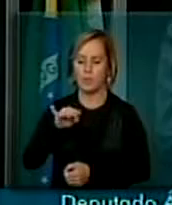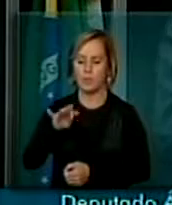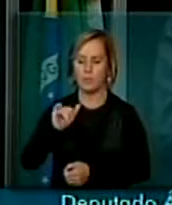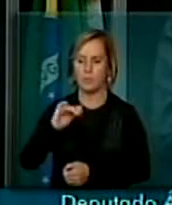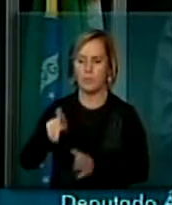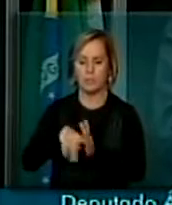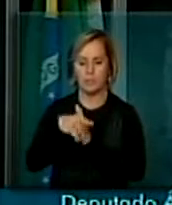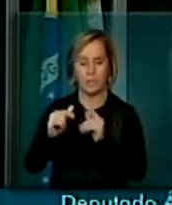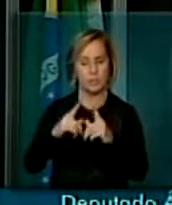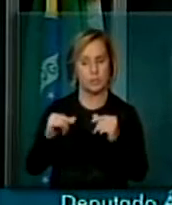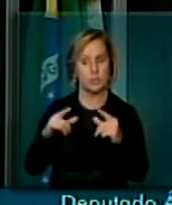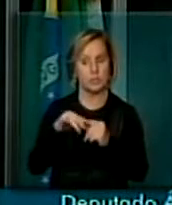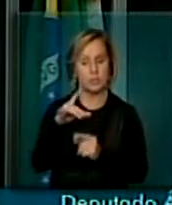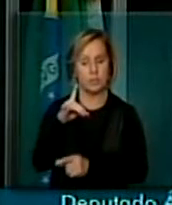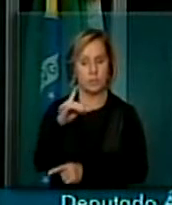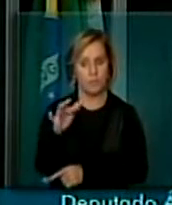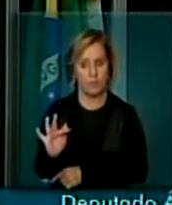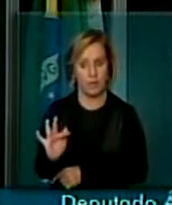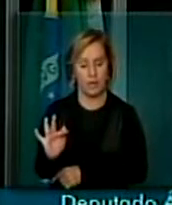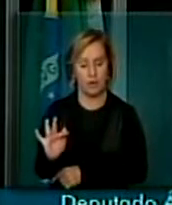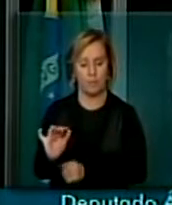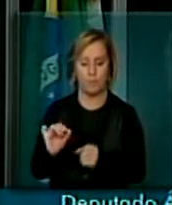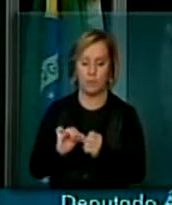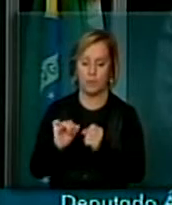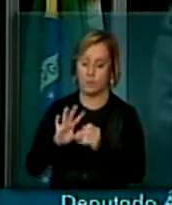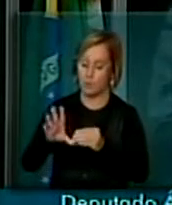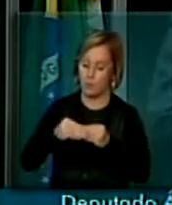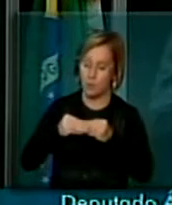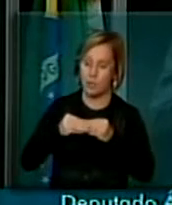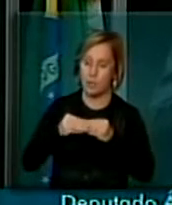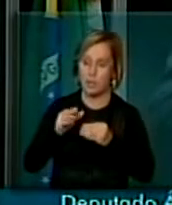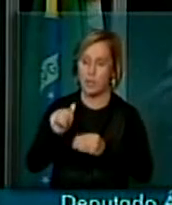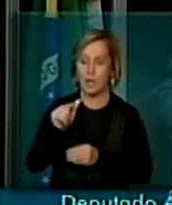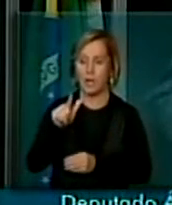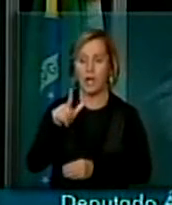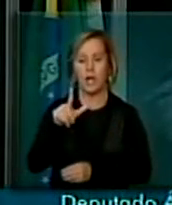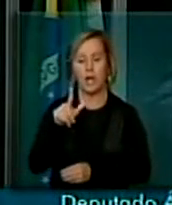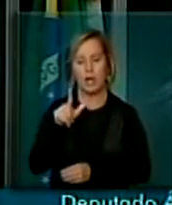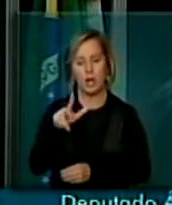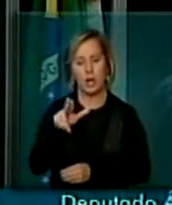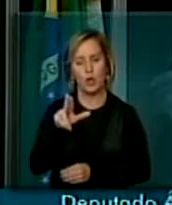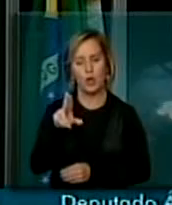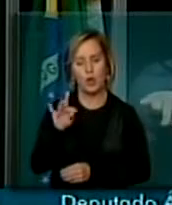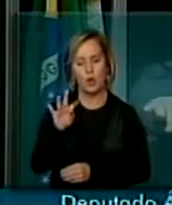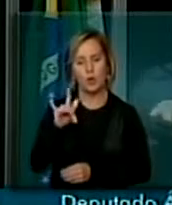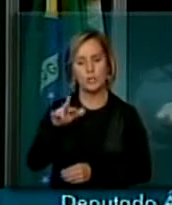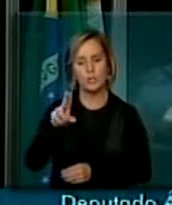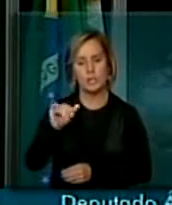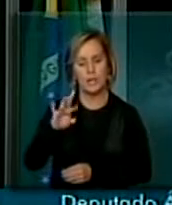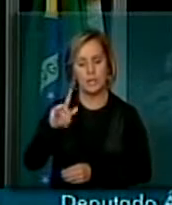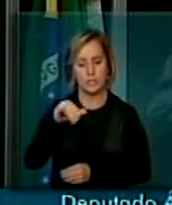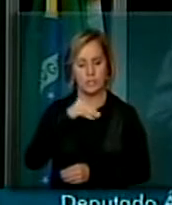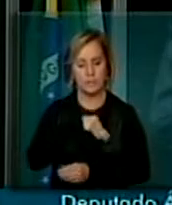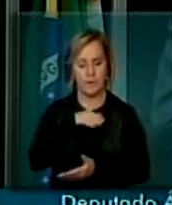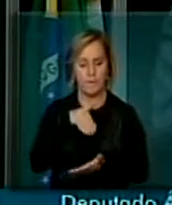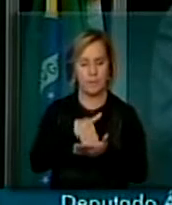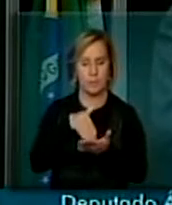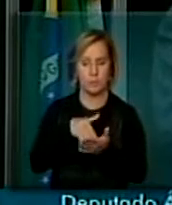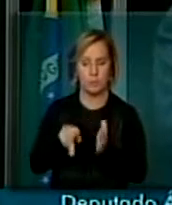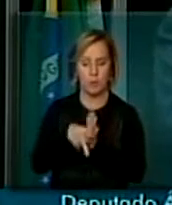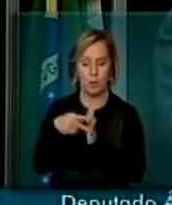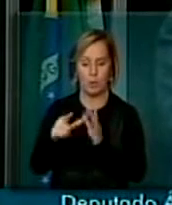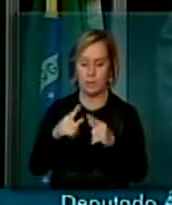Federal. E fizemos, portanto, uma aglutinativa, onde estabelecemos um piso que não tem nada a ver com aquele pago em